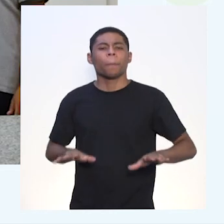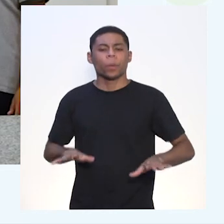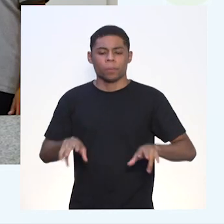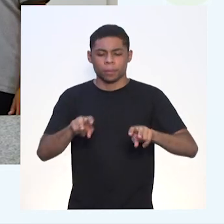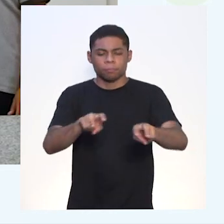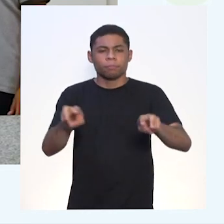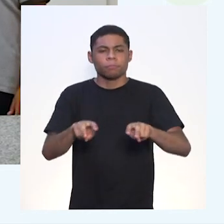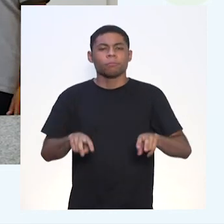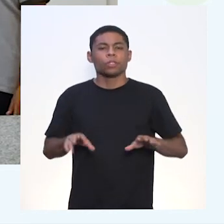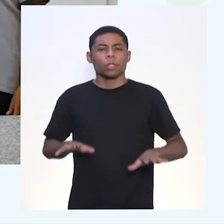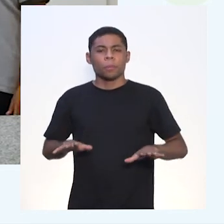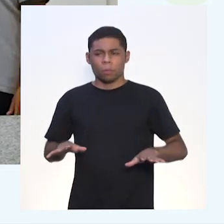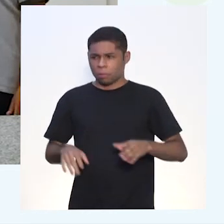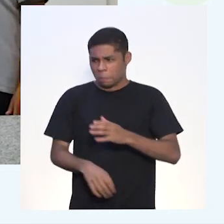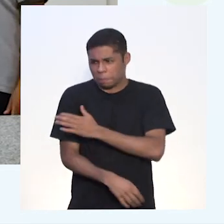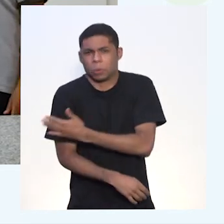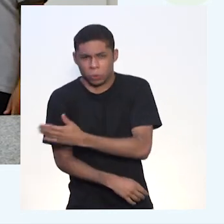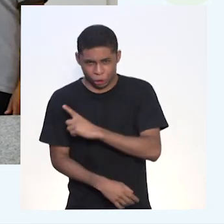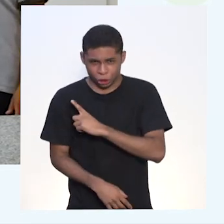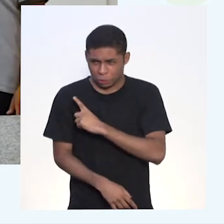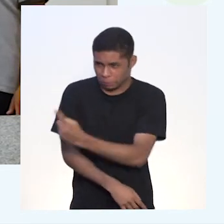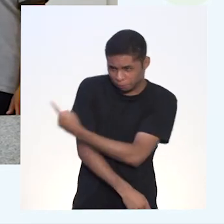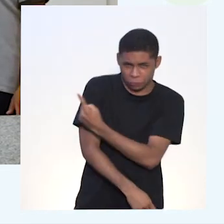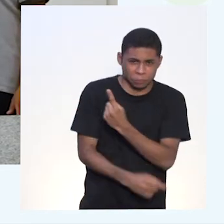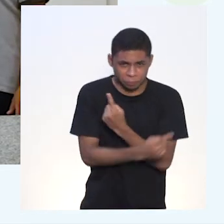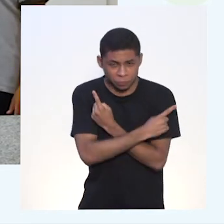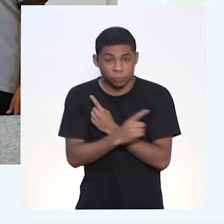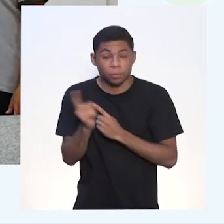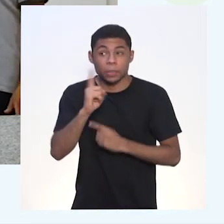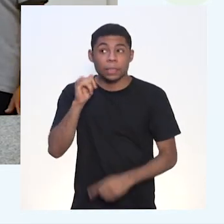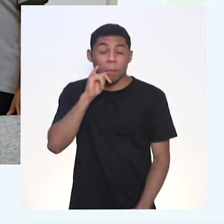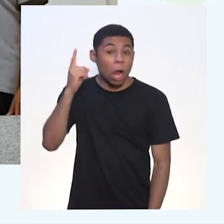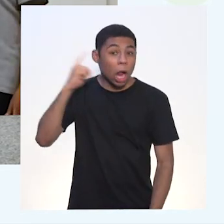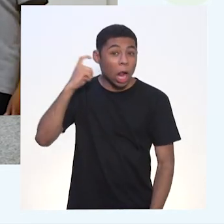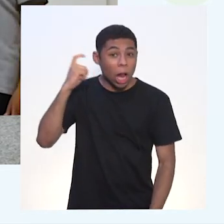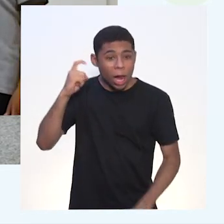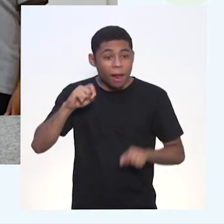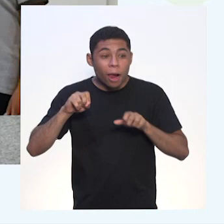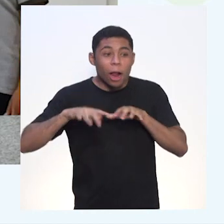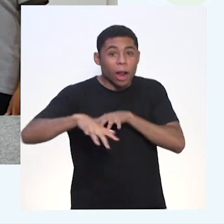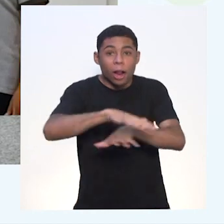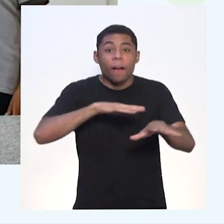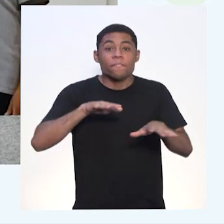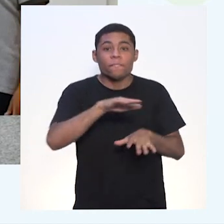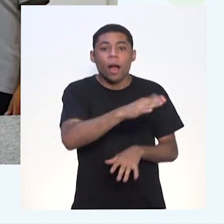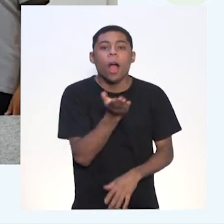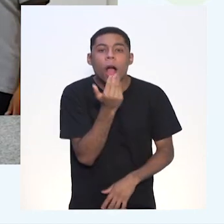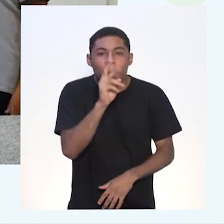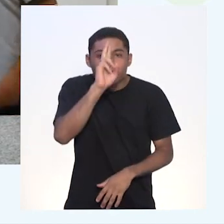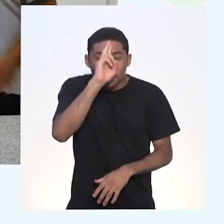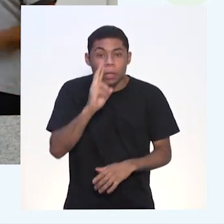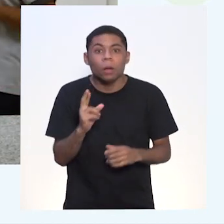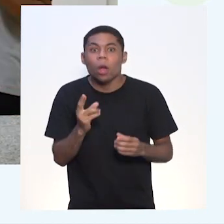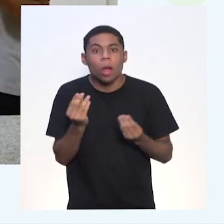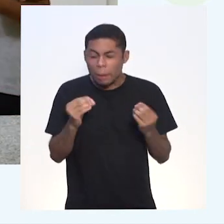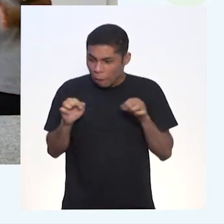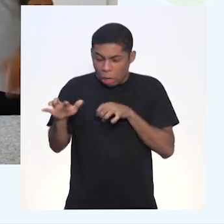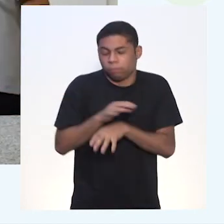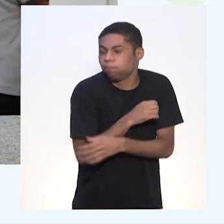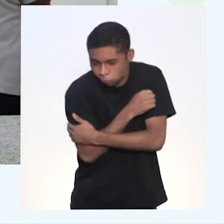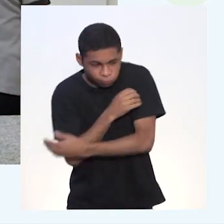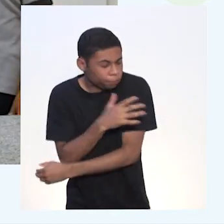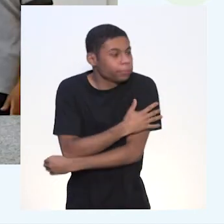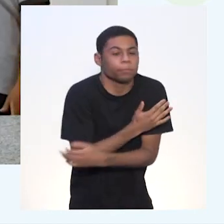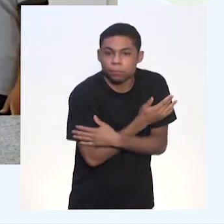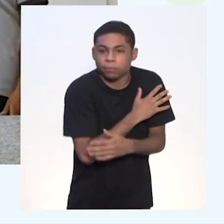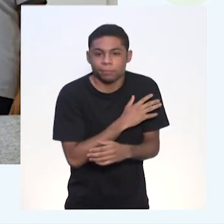sala de aula, não tem colisão nenhuma. A hora que bate o sinal para o intervalo, Jesus, é uma colisão atrás da outra. O risco de choque é